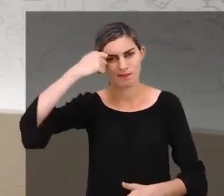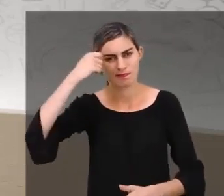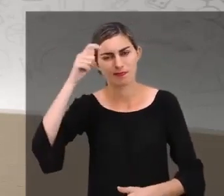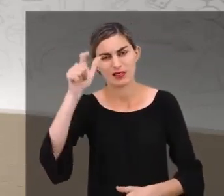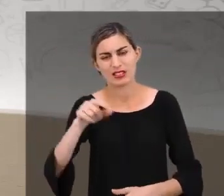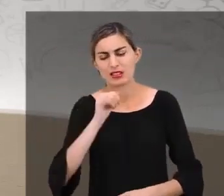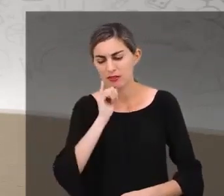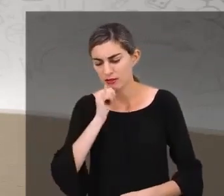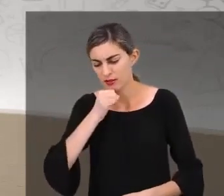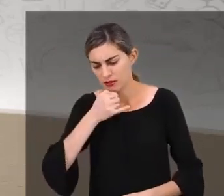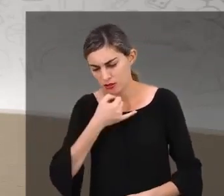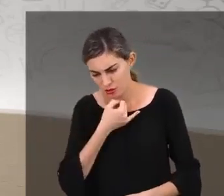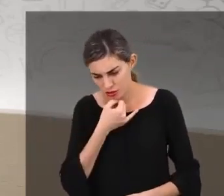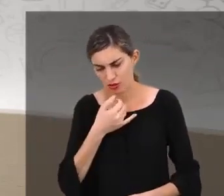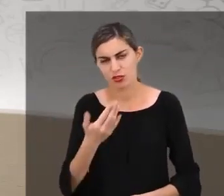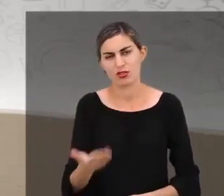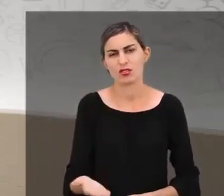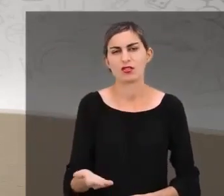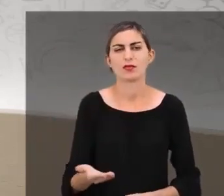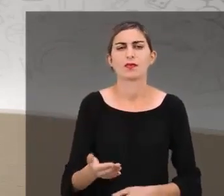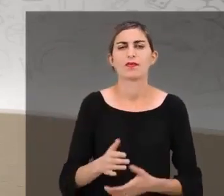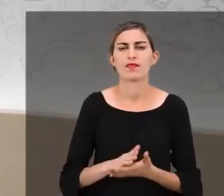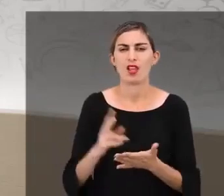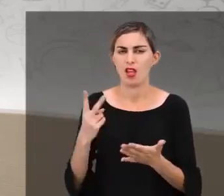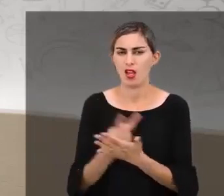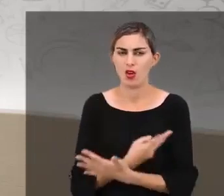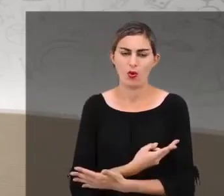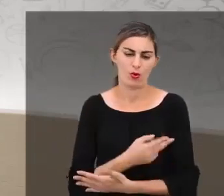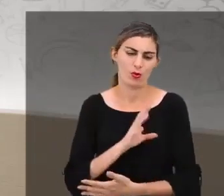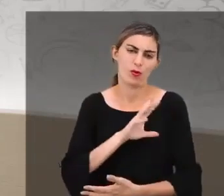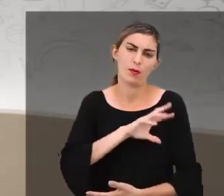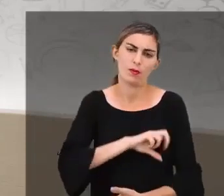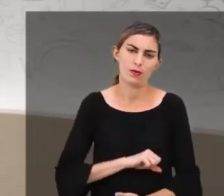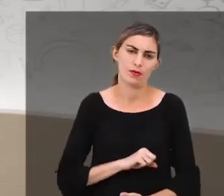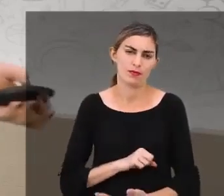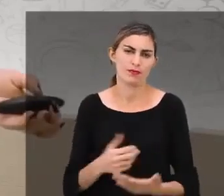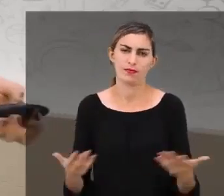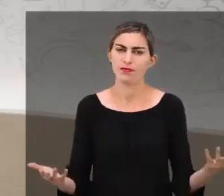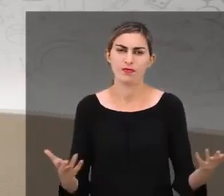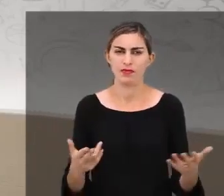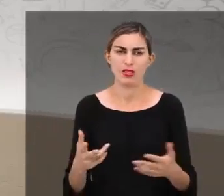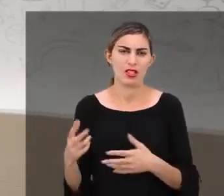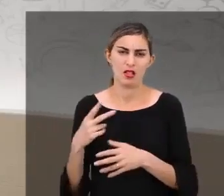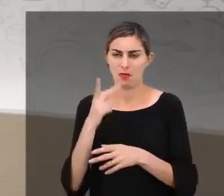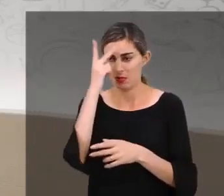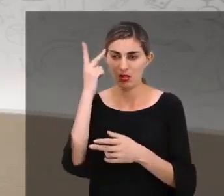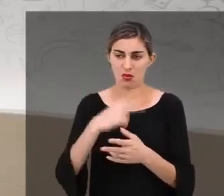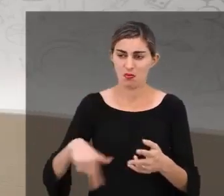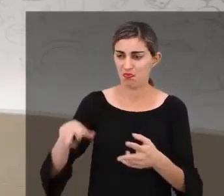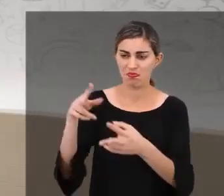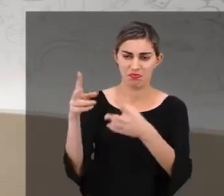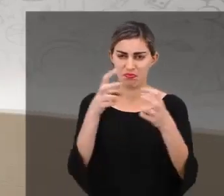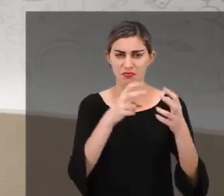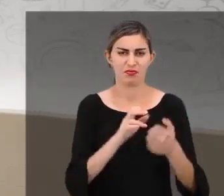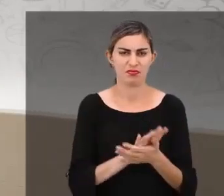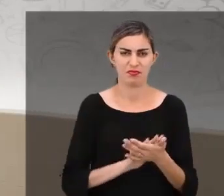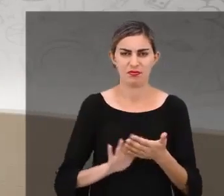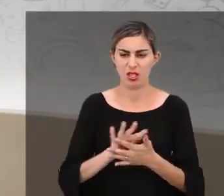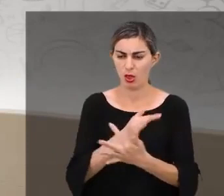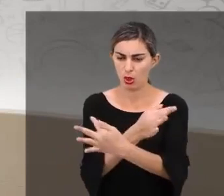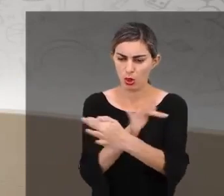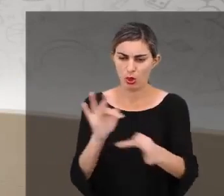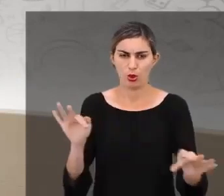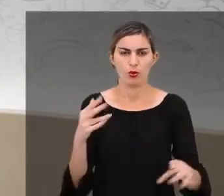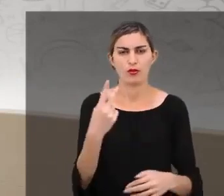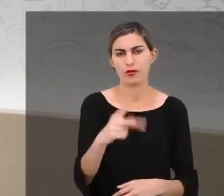na overdose, errou no amor. Joana errou de João. Ninguém notou, ninguém morou. A dor que era